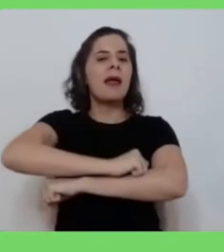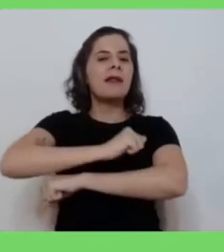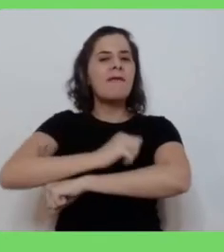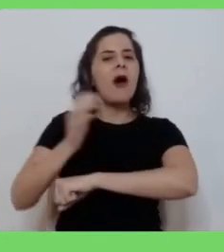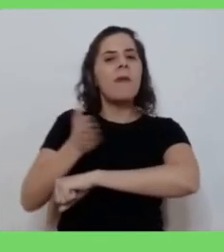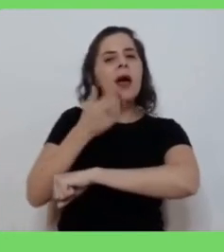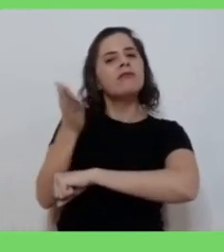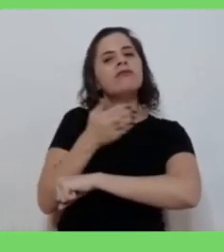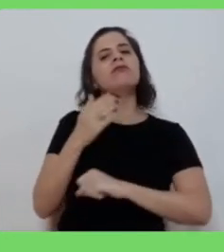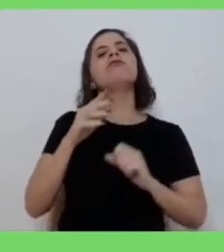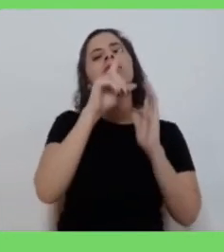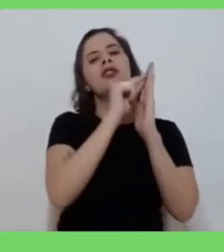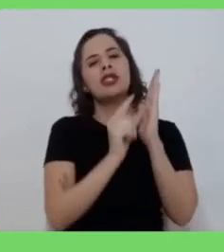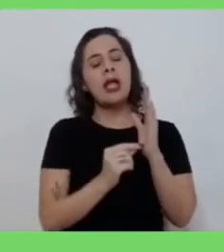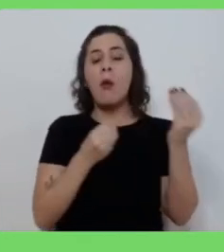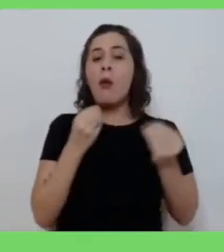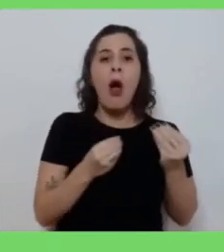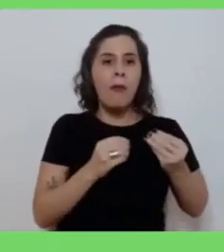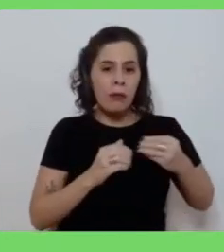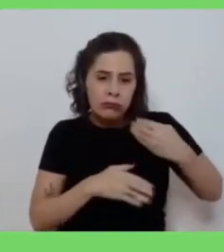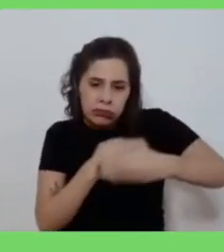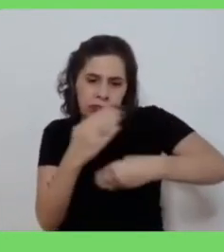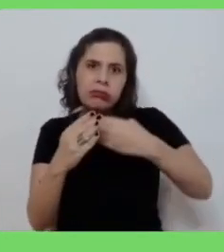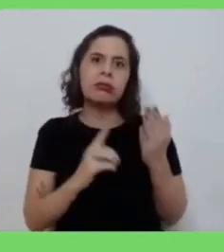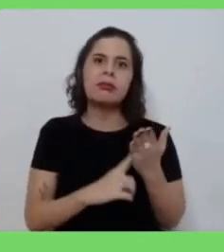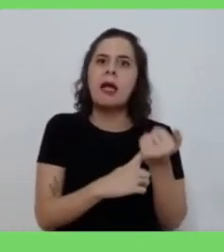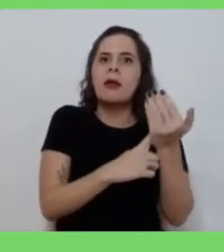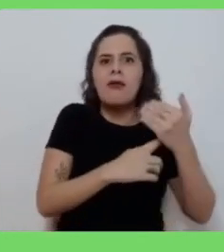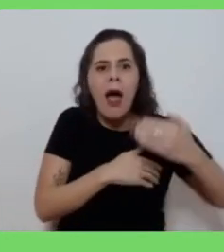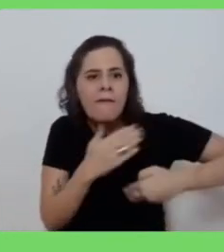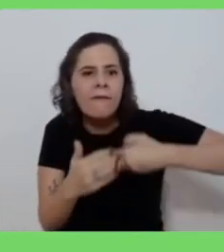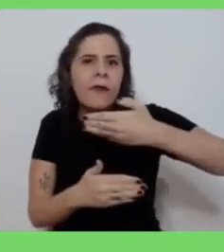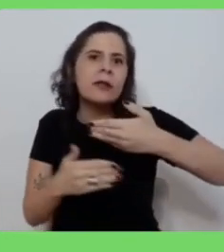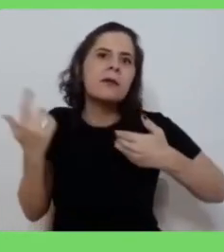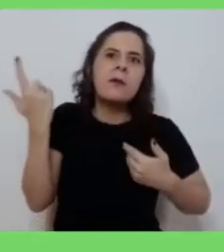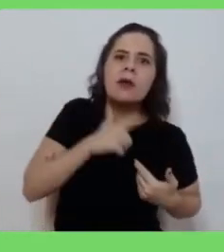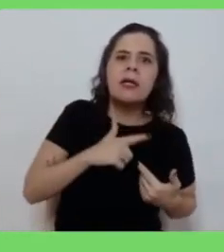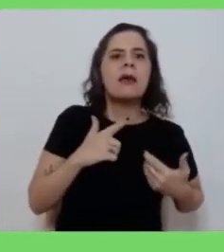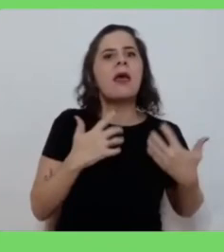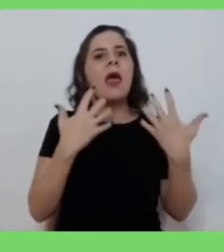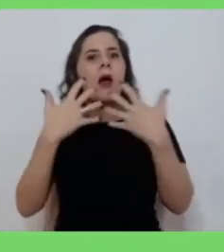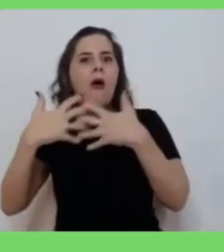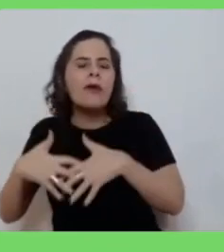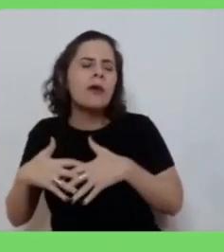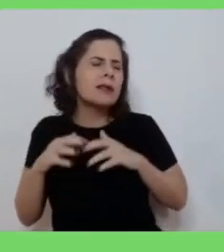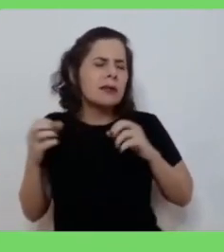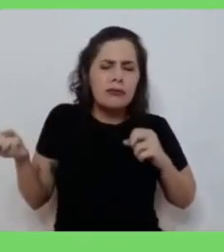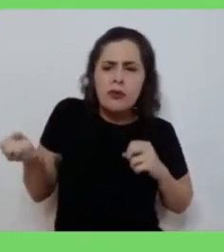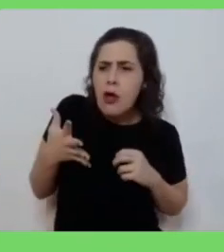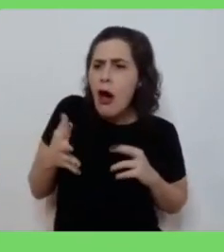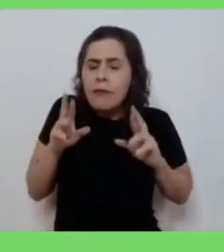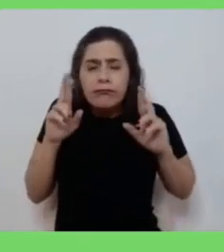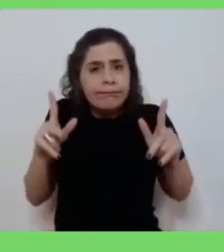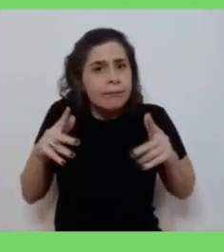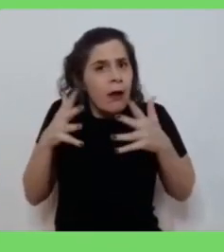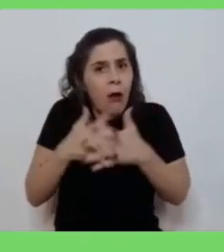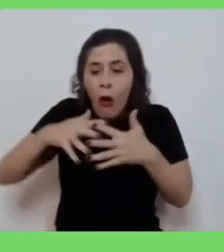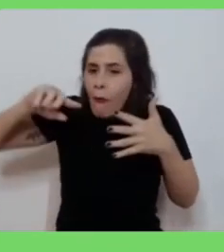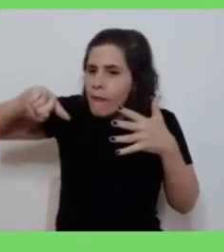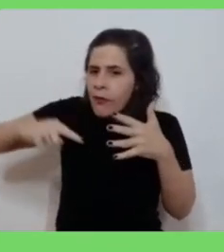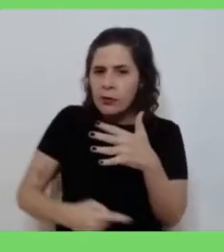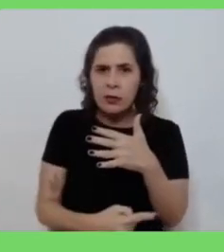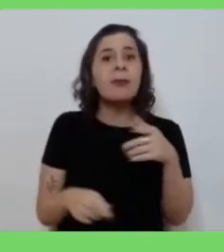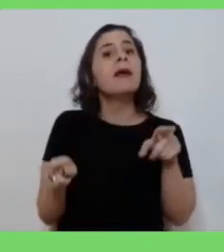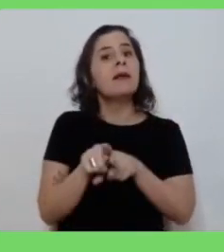sociais trazidas pelo avanço tecnológico T criado novas e complexas configurações das relações de trabalho ao mesmo tempo que